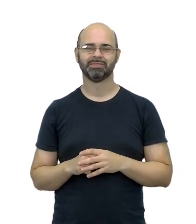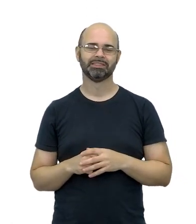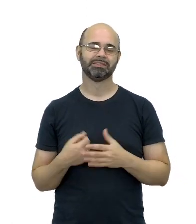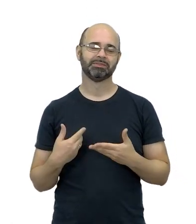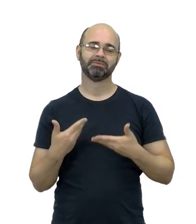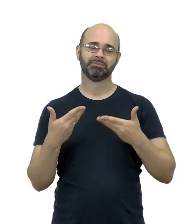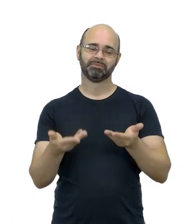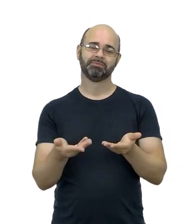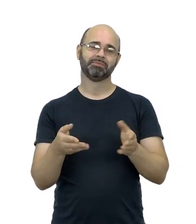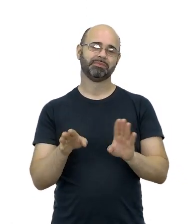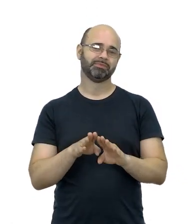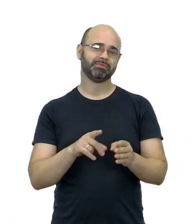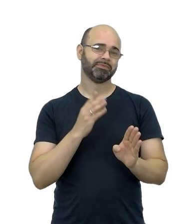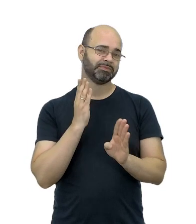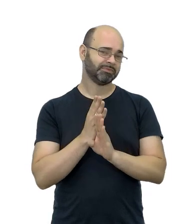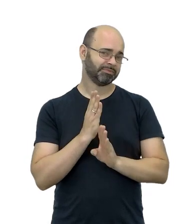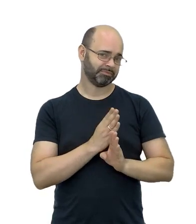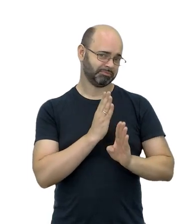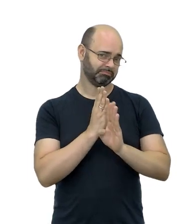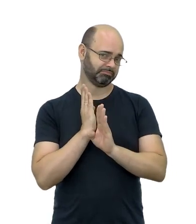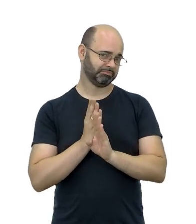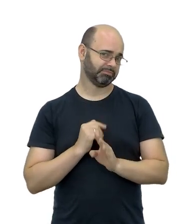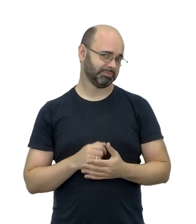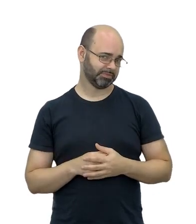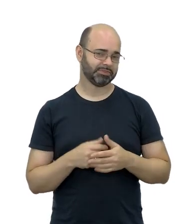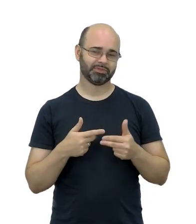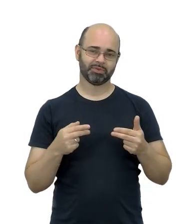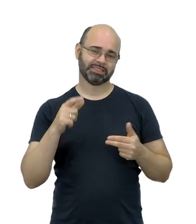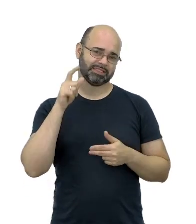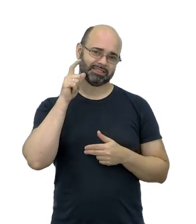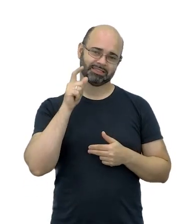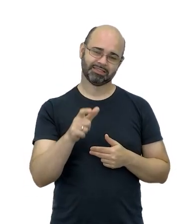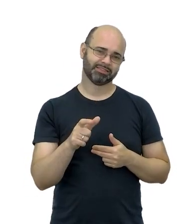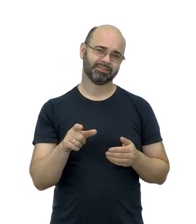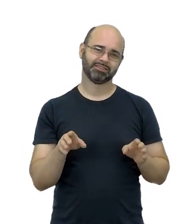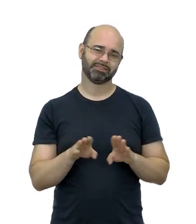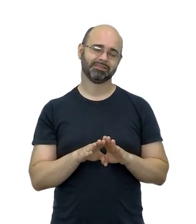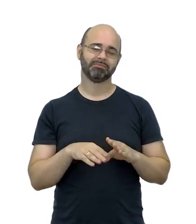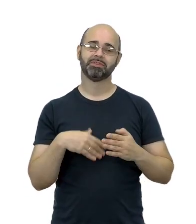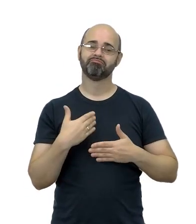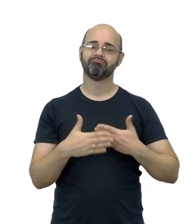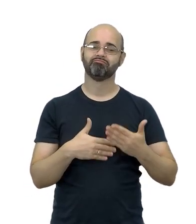né, das descobertas e as coisas interessantes que vão estar saindo na